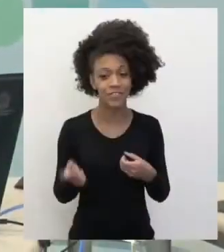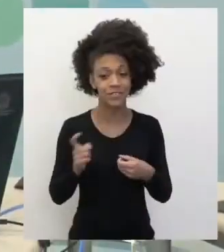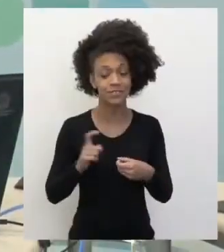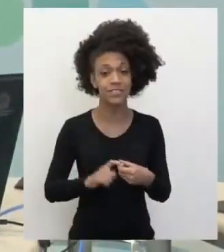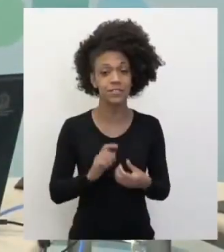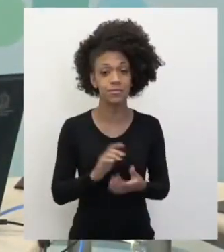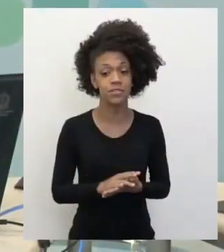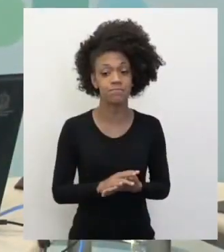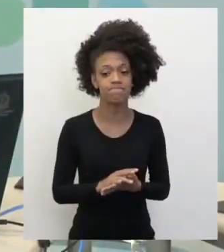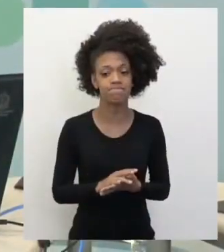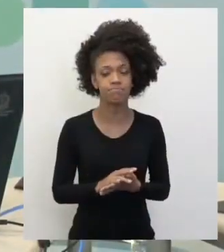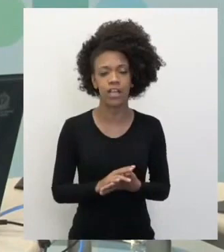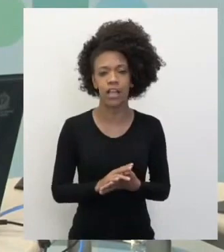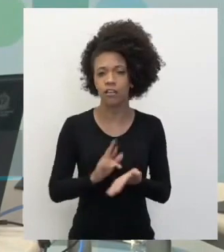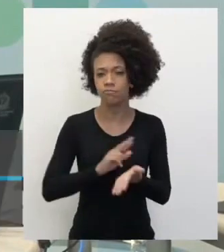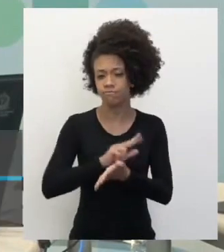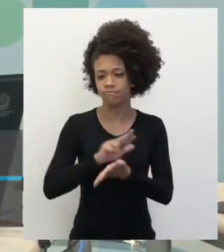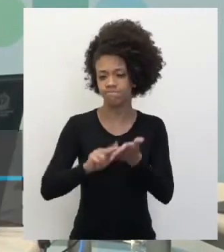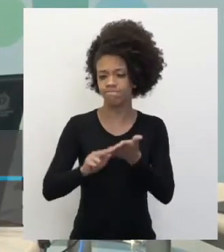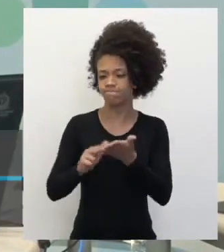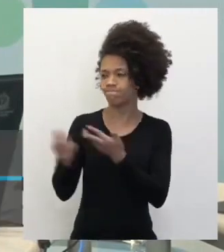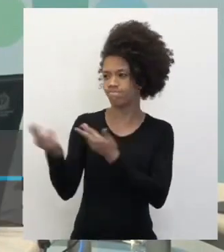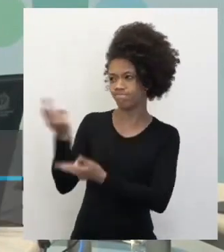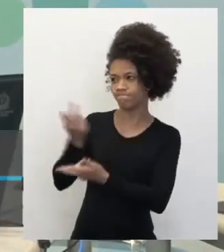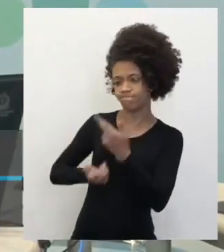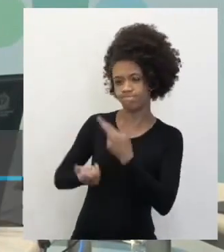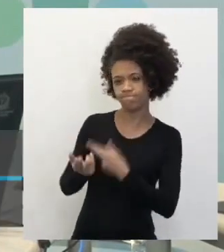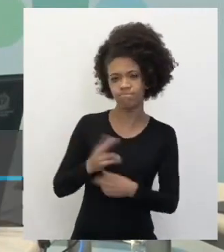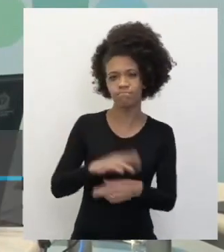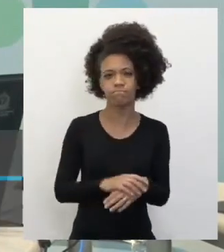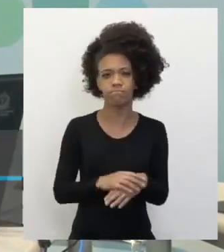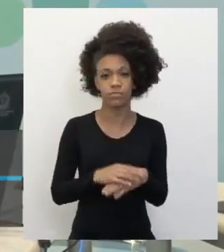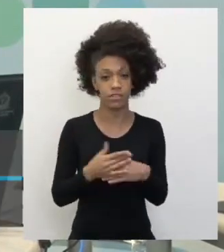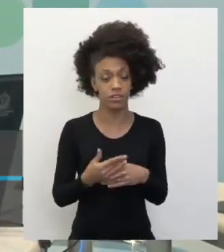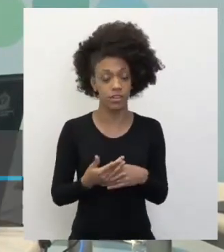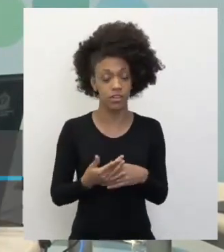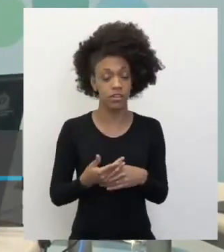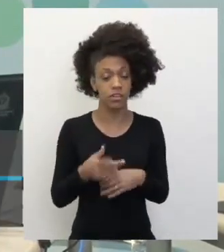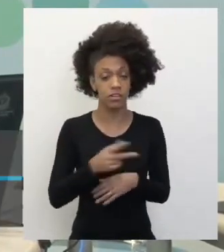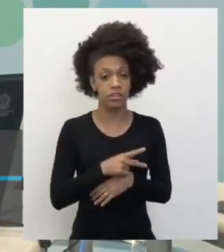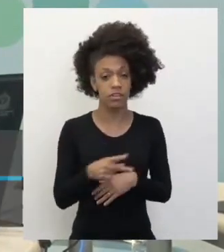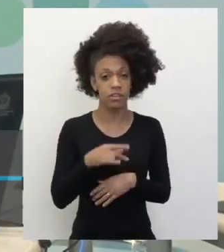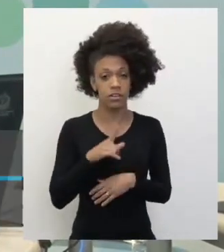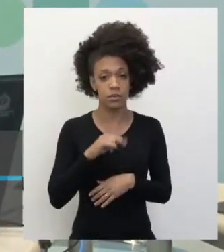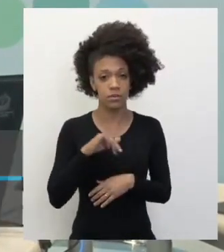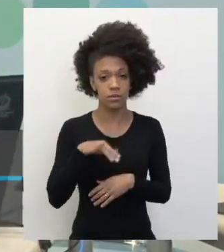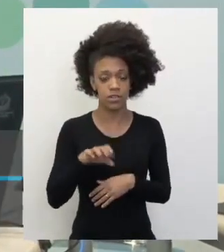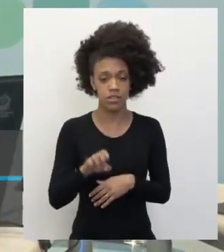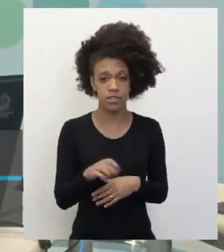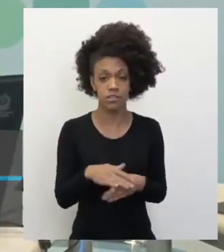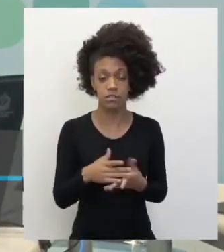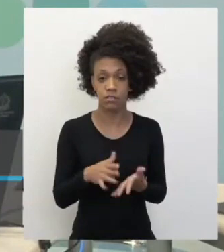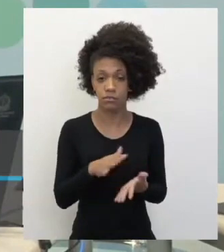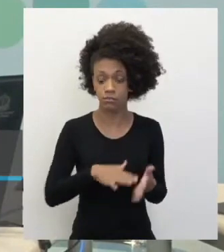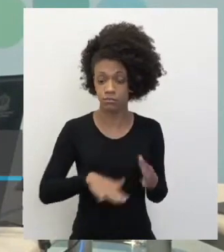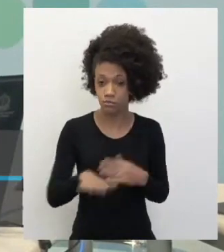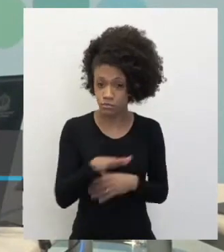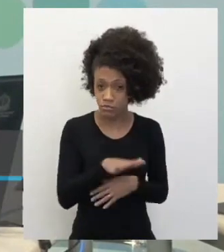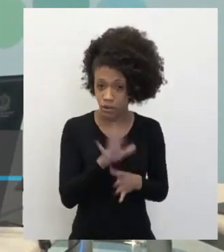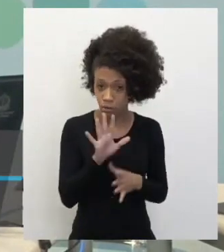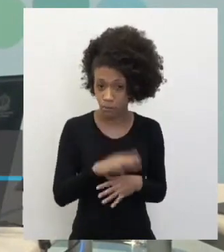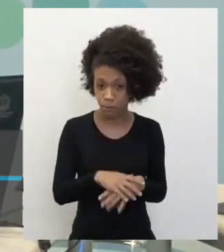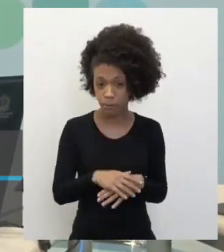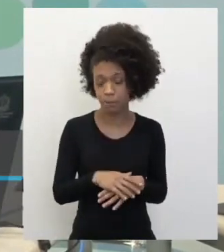Voltamos, muitas respostas aqui bem contextualizadas, professora Luíse. Então, assim, no geral, a resposta número 1, por exemplo,